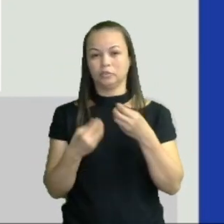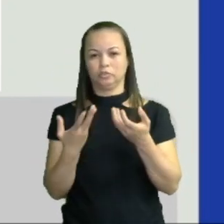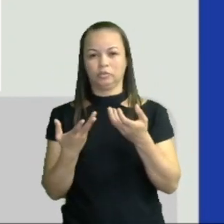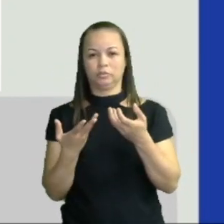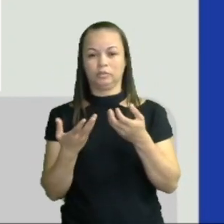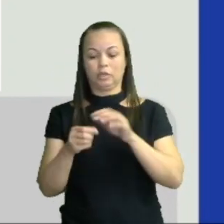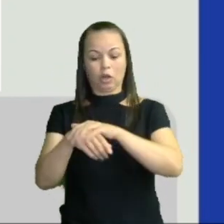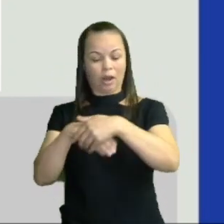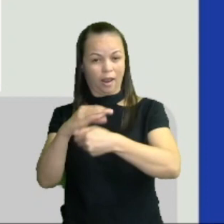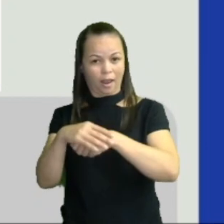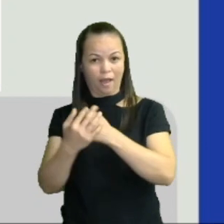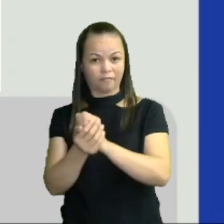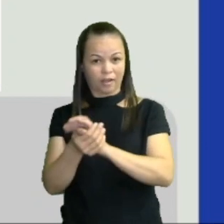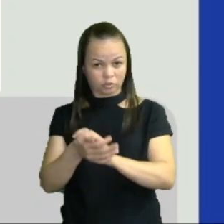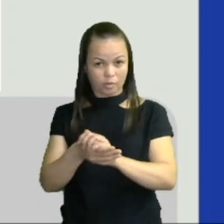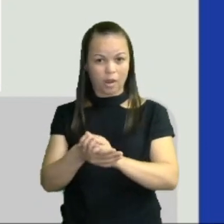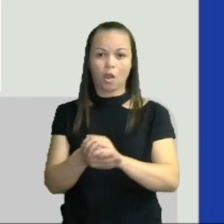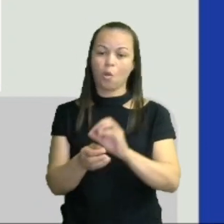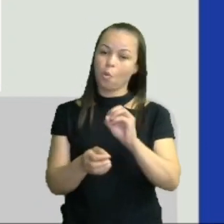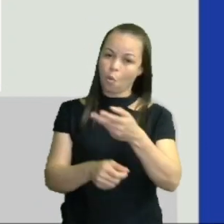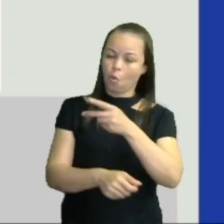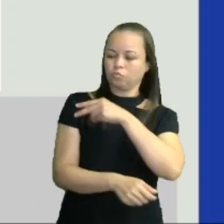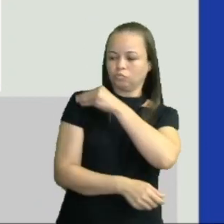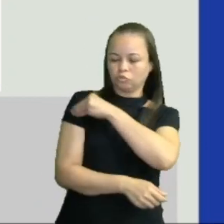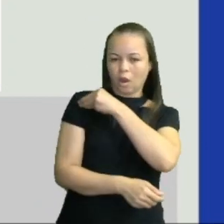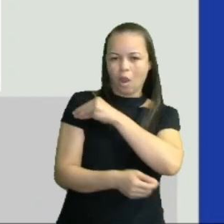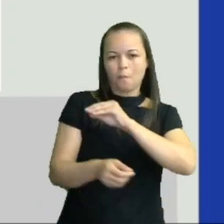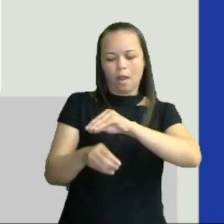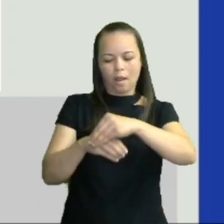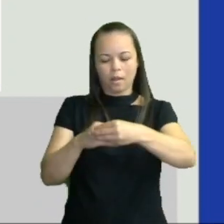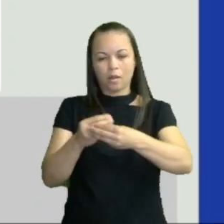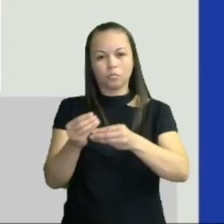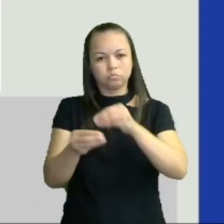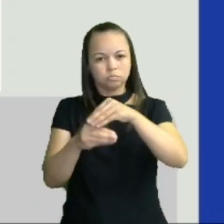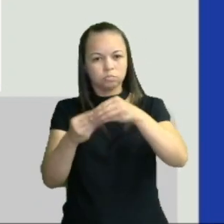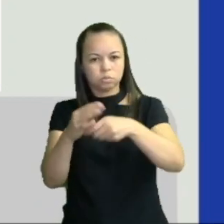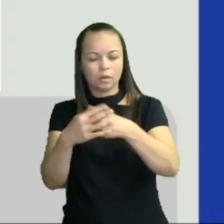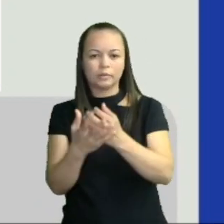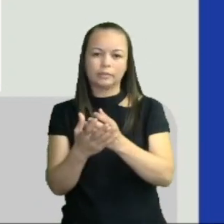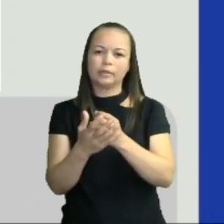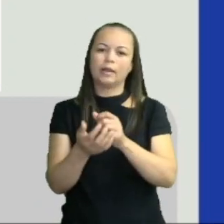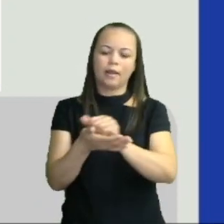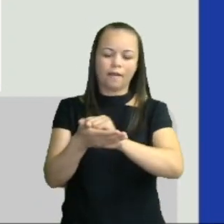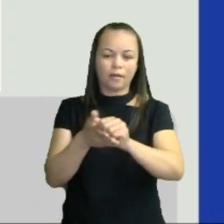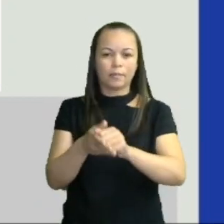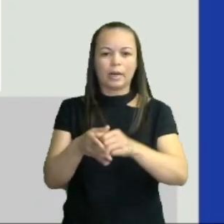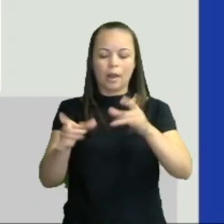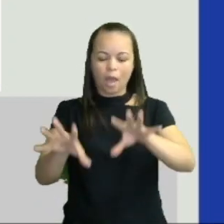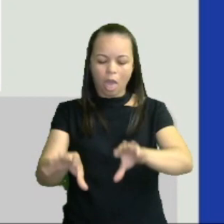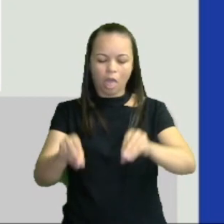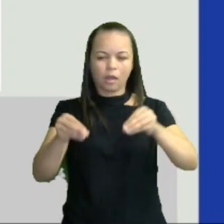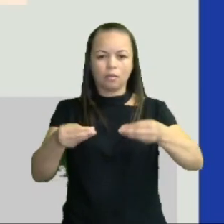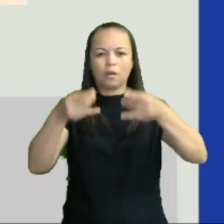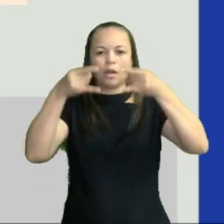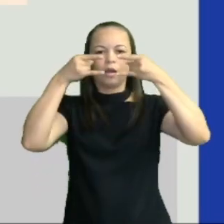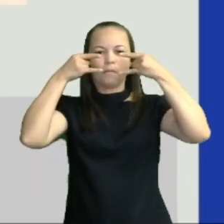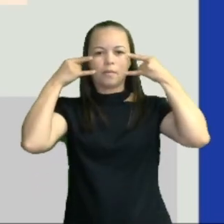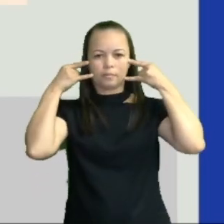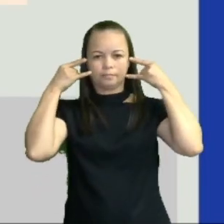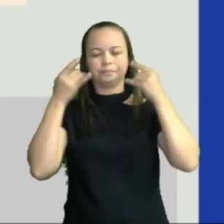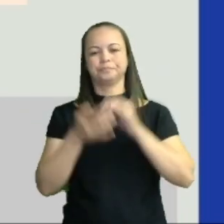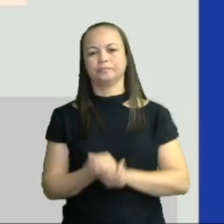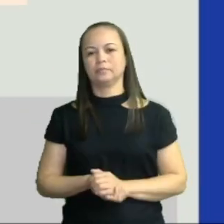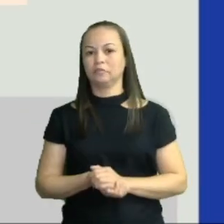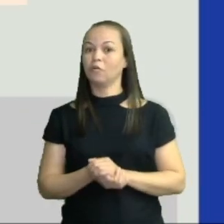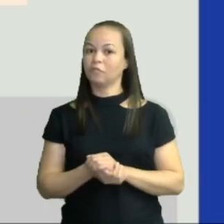a máscara, lembre de lavar as suas mãos para não levar nenhuma bactéria para a máscara, ok? Então, vamos continuar com a